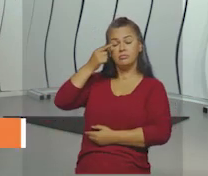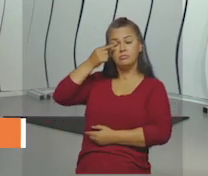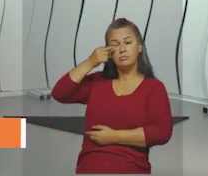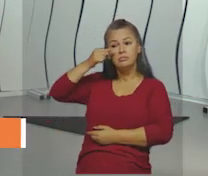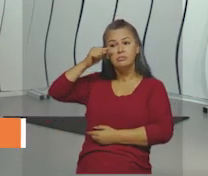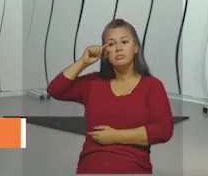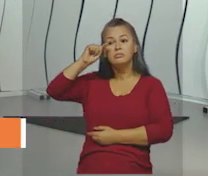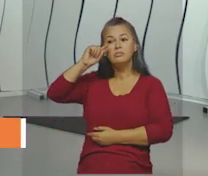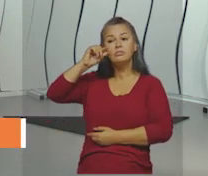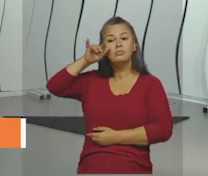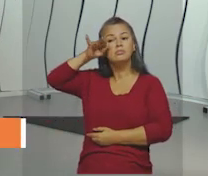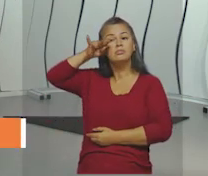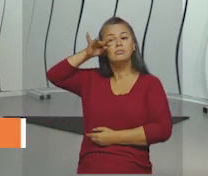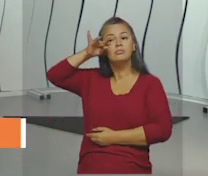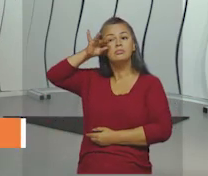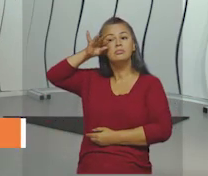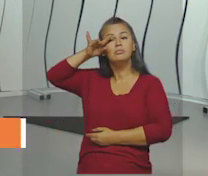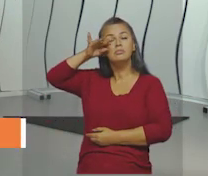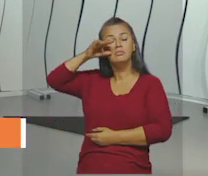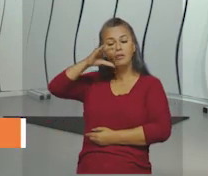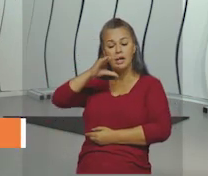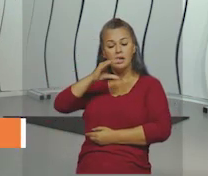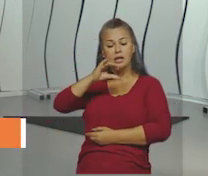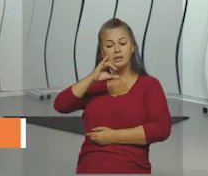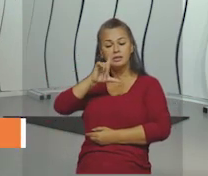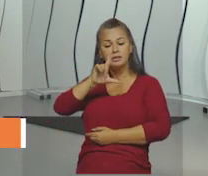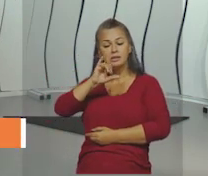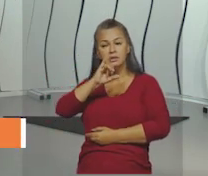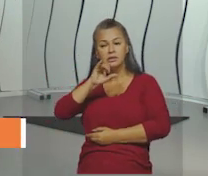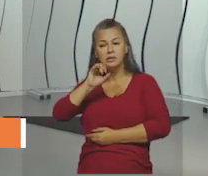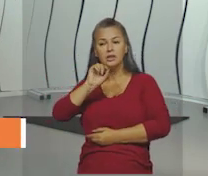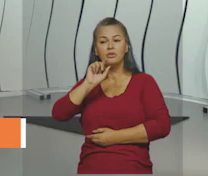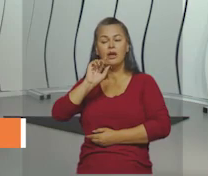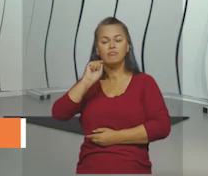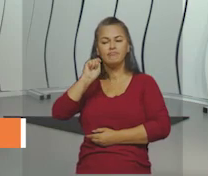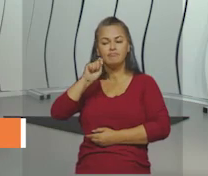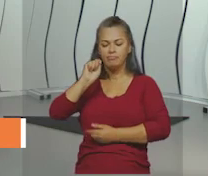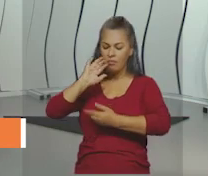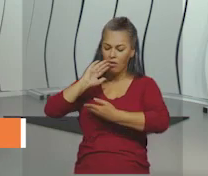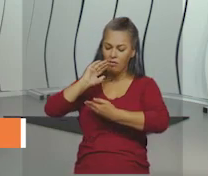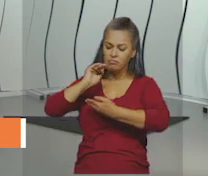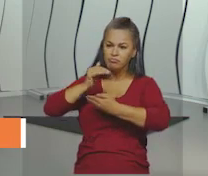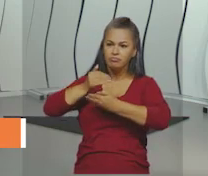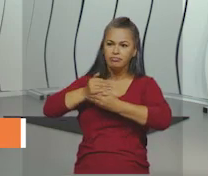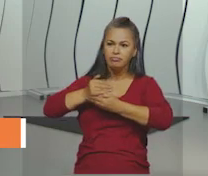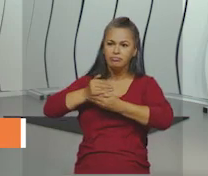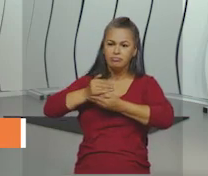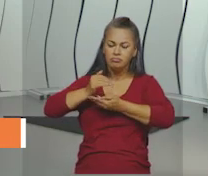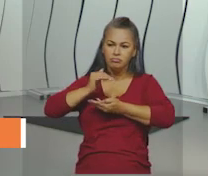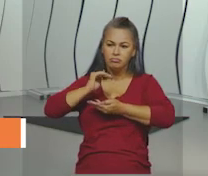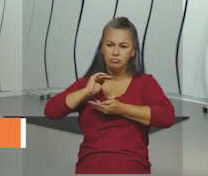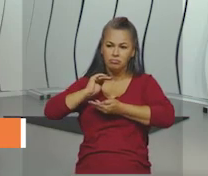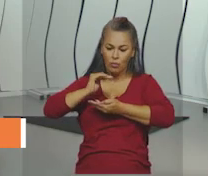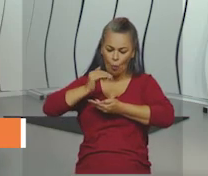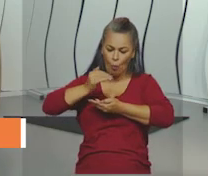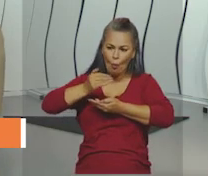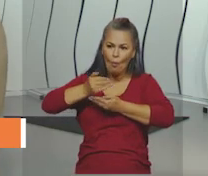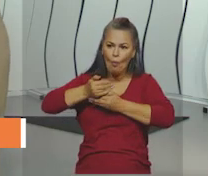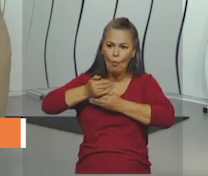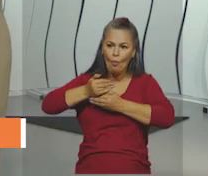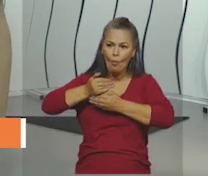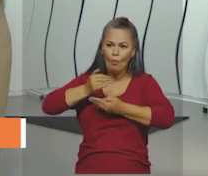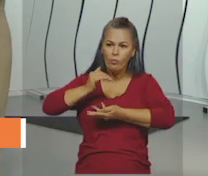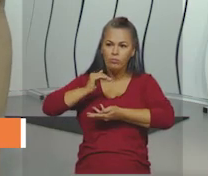os cílios vão proteger os olhos, tá, gente? Né, de poeira, água, suor, a proteção. Lembra da